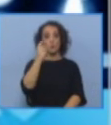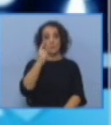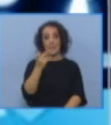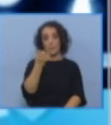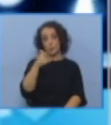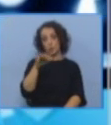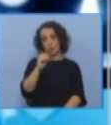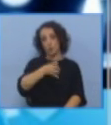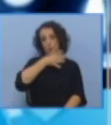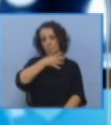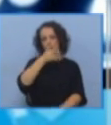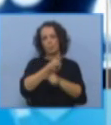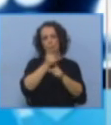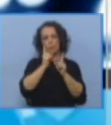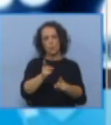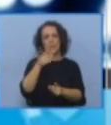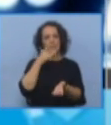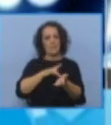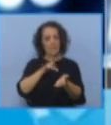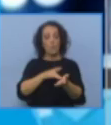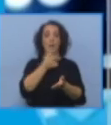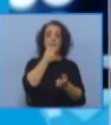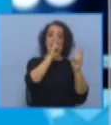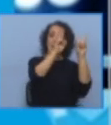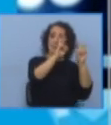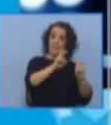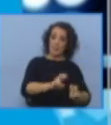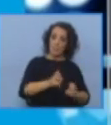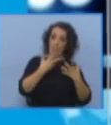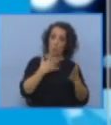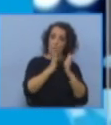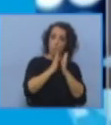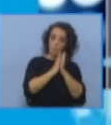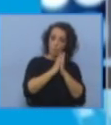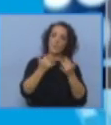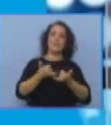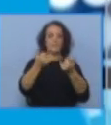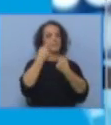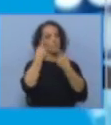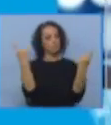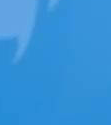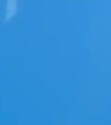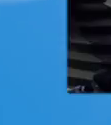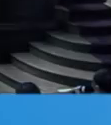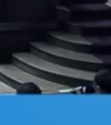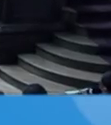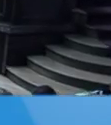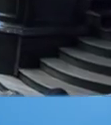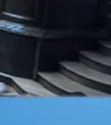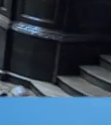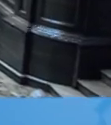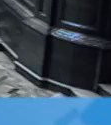porquê deste livro. É logo após os temas da atualidade religiosa que hoje destacamos.